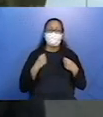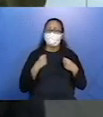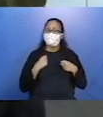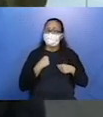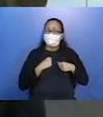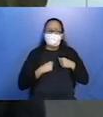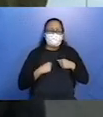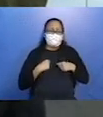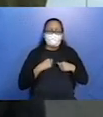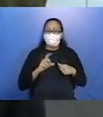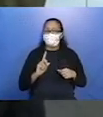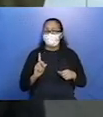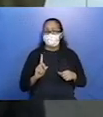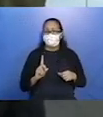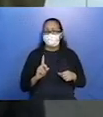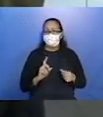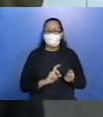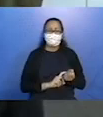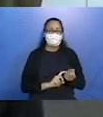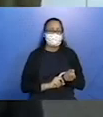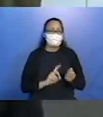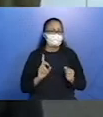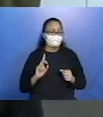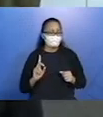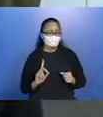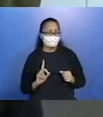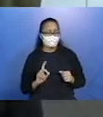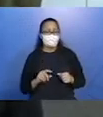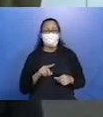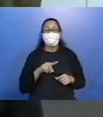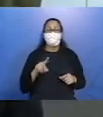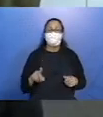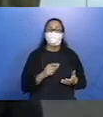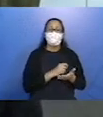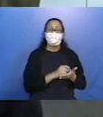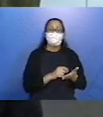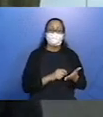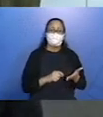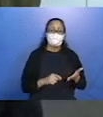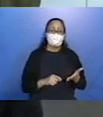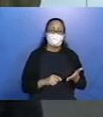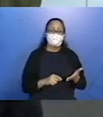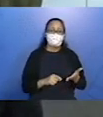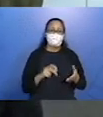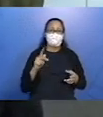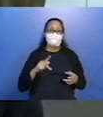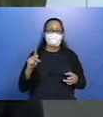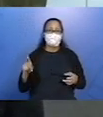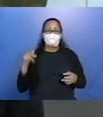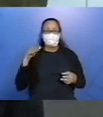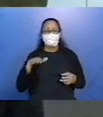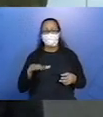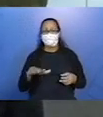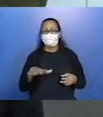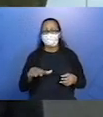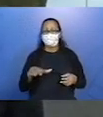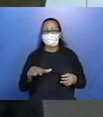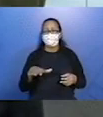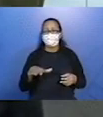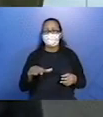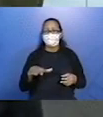bem devagarinho, tá bom? Então, ó, você vai reescrever os exercícios que o seu professor vai passar para você e você